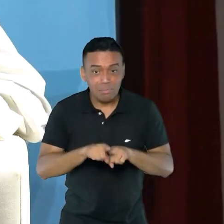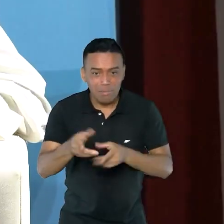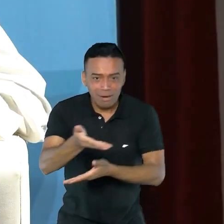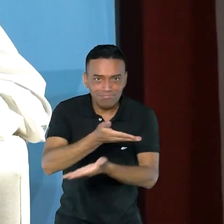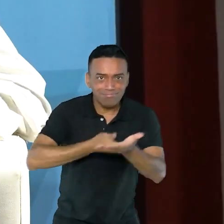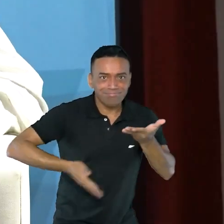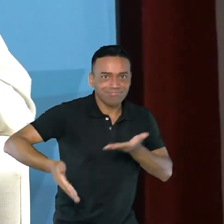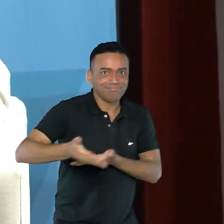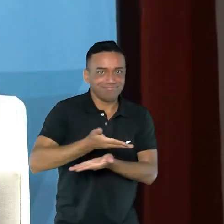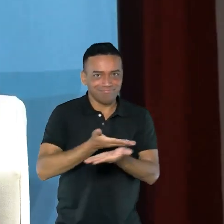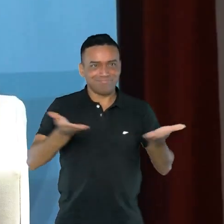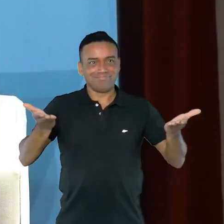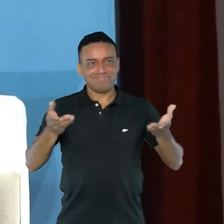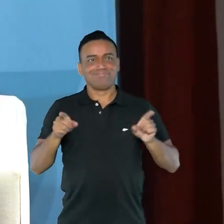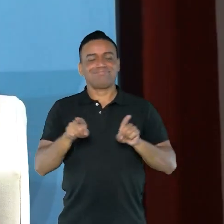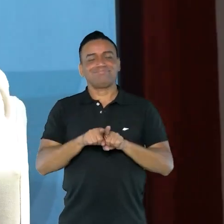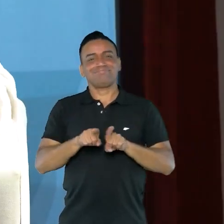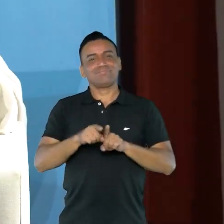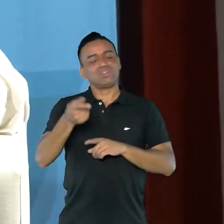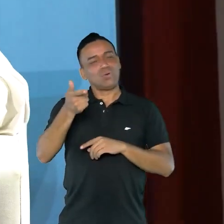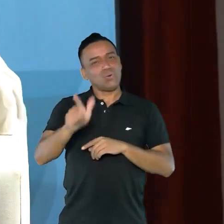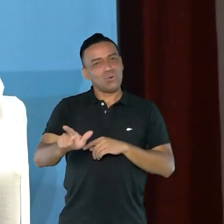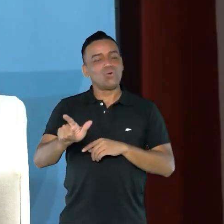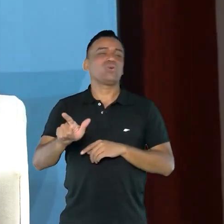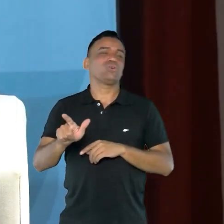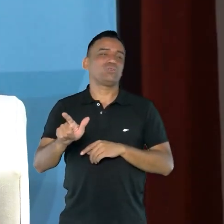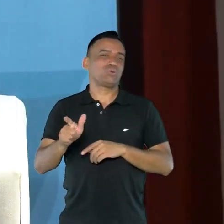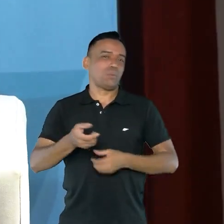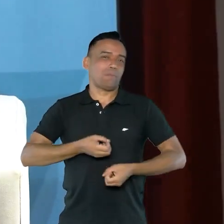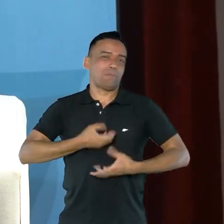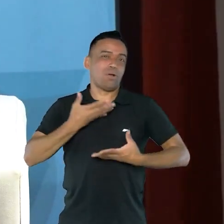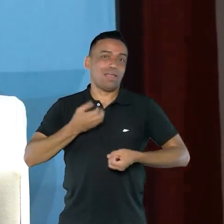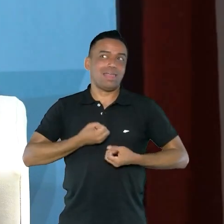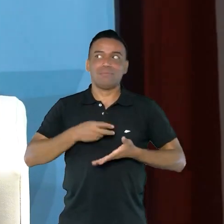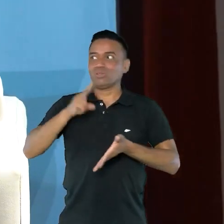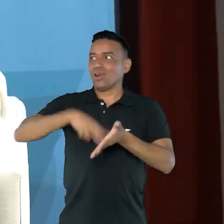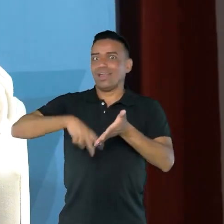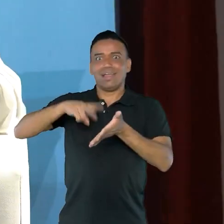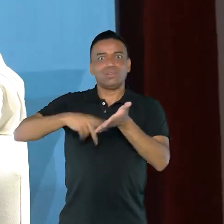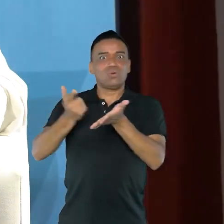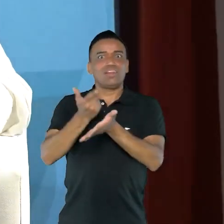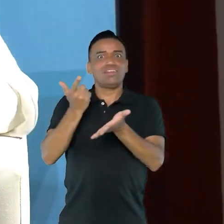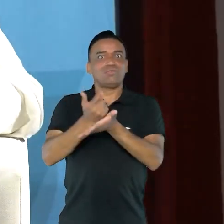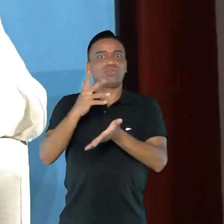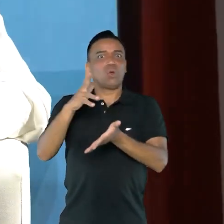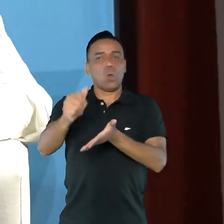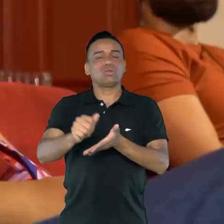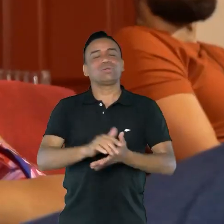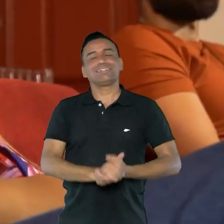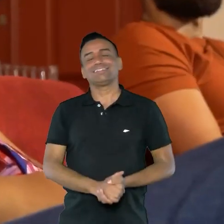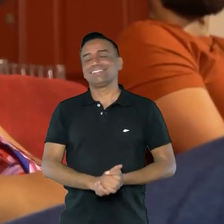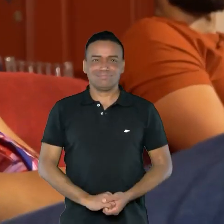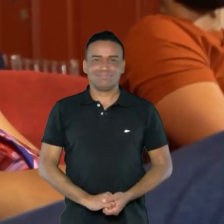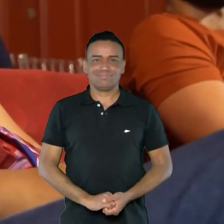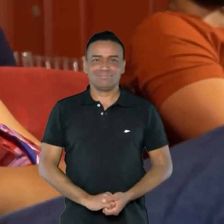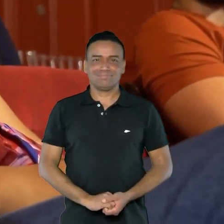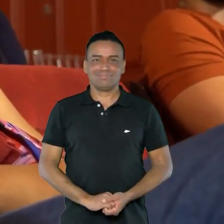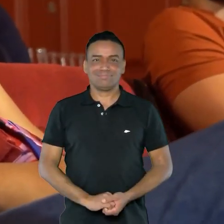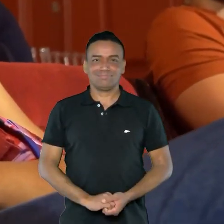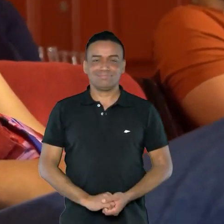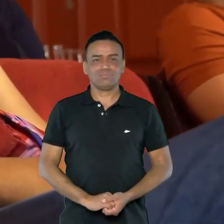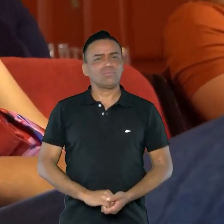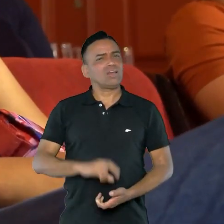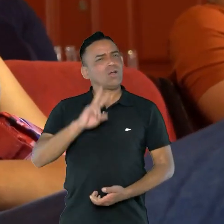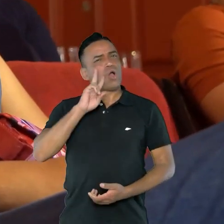com vocês, então, um outro poema. Estou lendo o livro quase todo aqui, né, gente? Uma